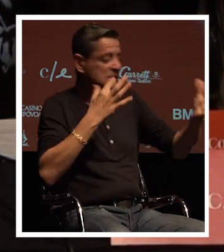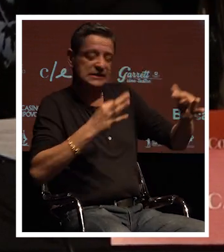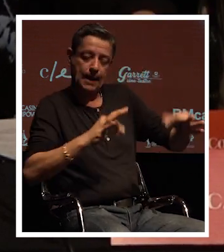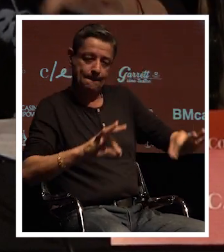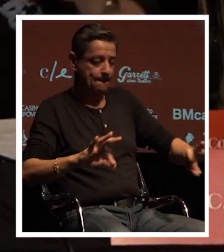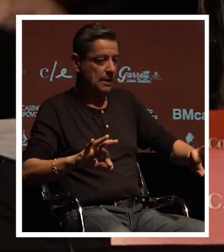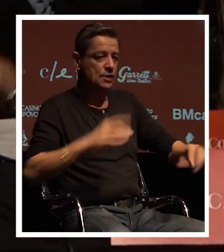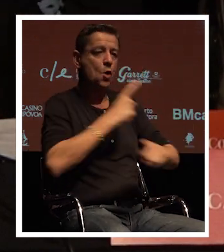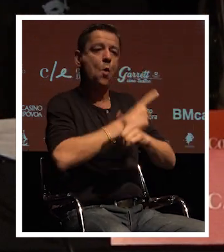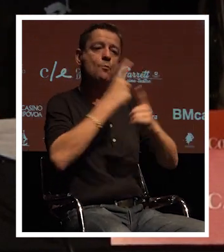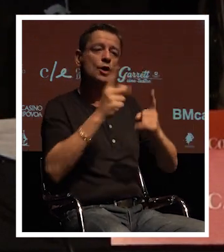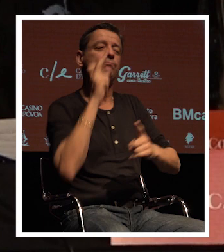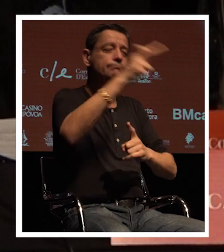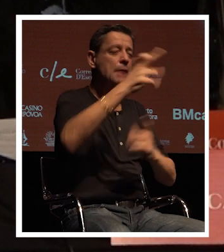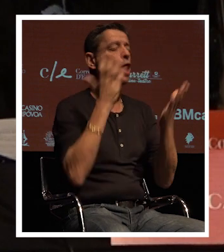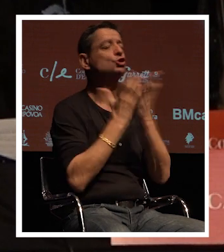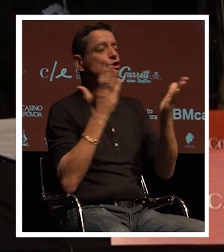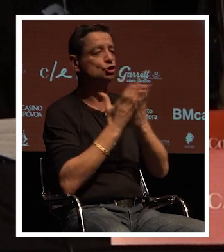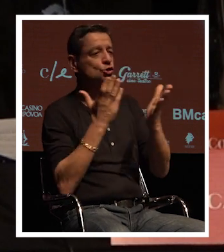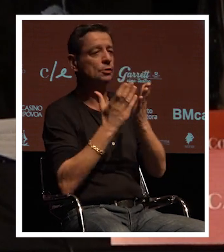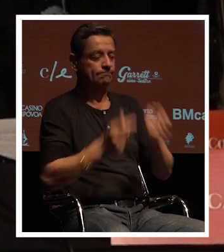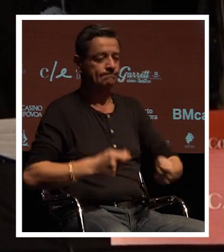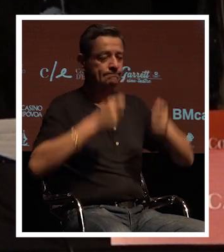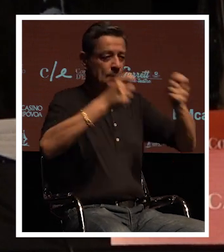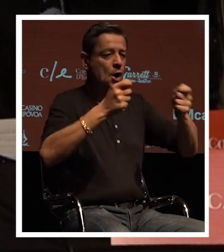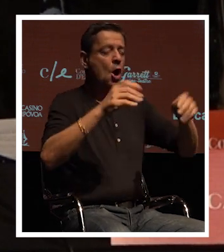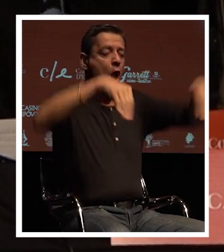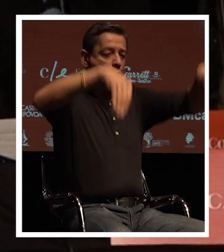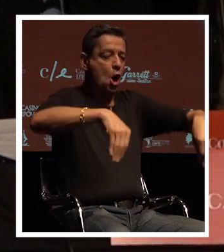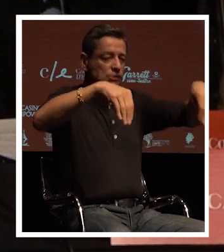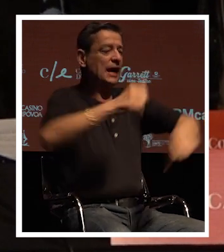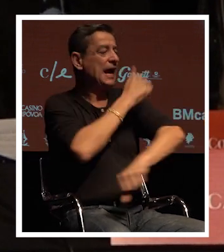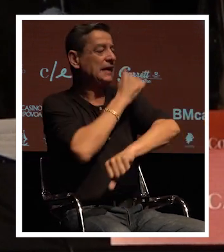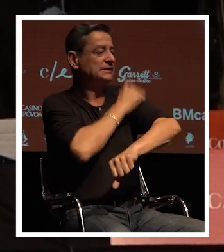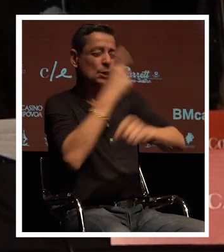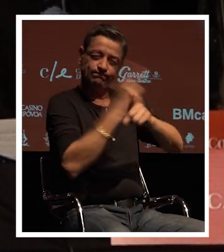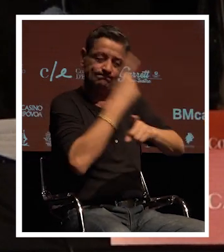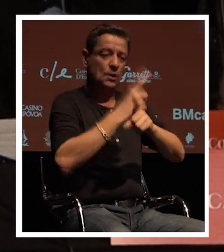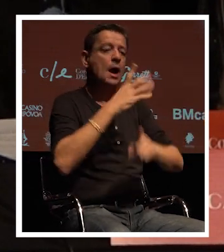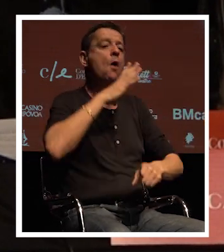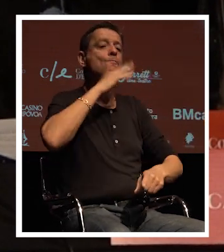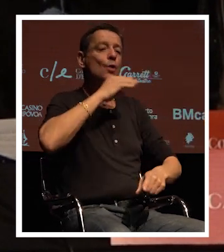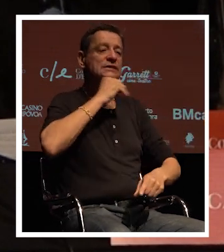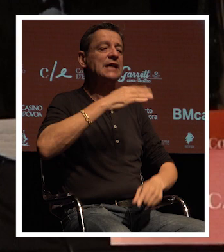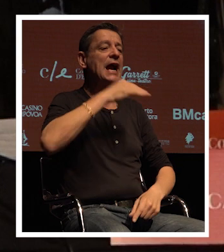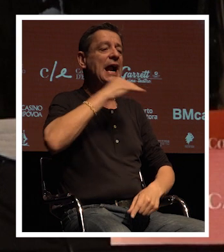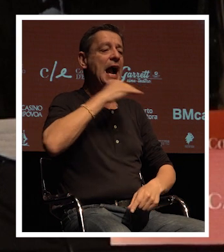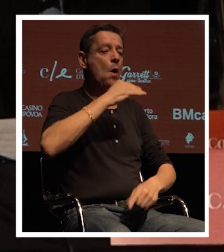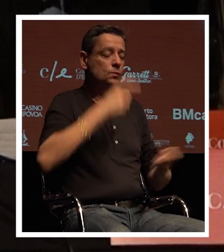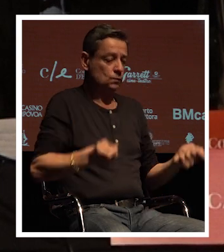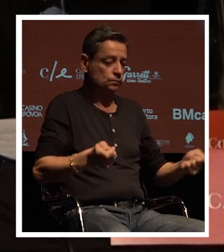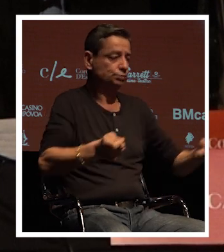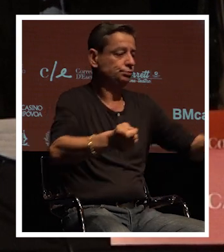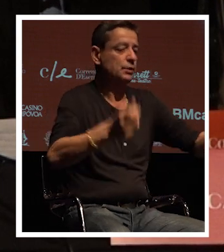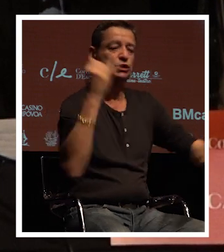como porque não ia à escola o miúdo que entregava mercearias lá em casa porque havia polícia com cão com cães à